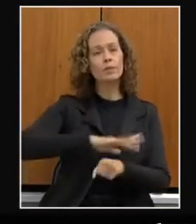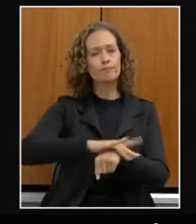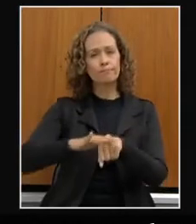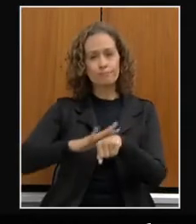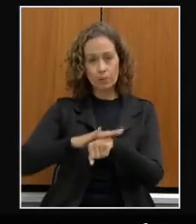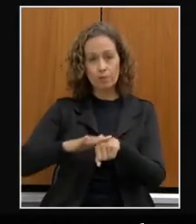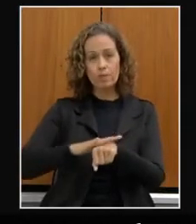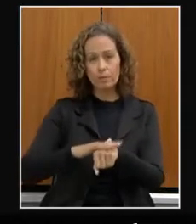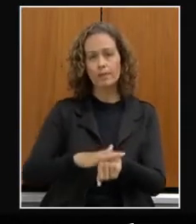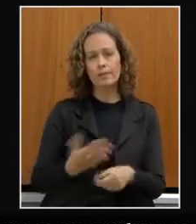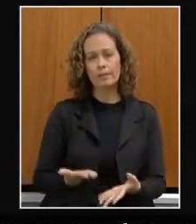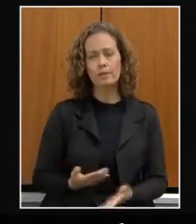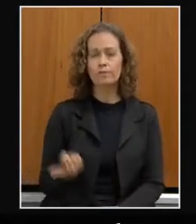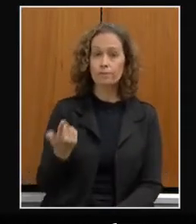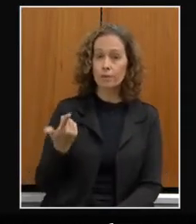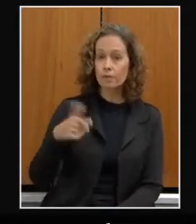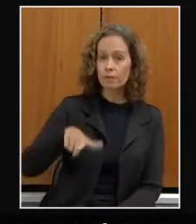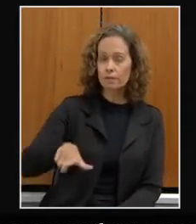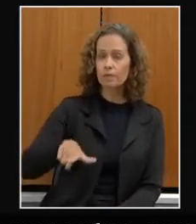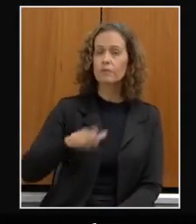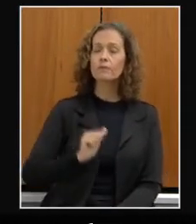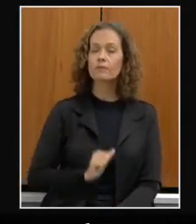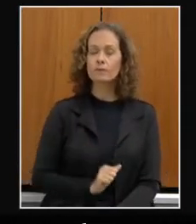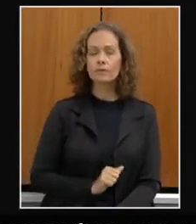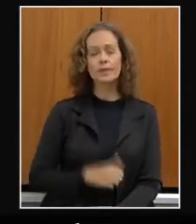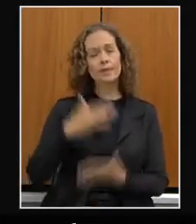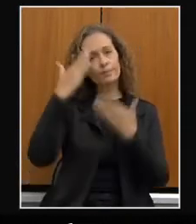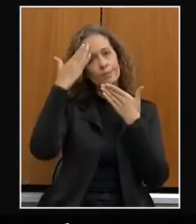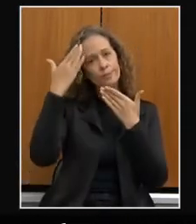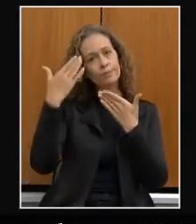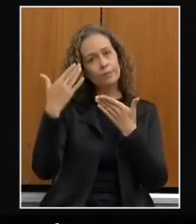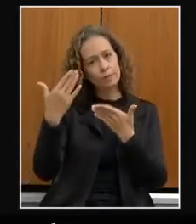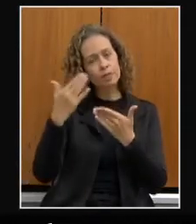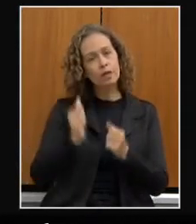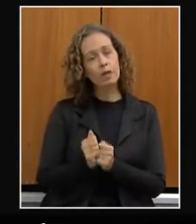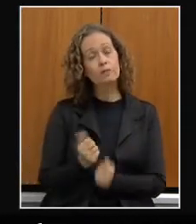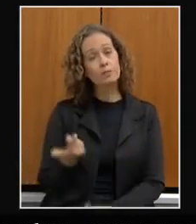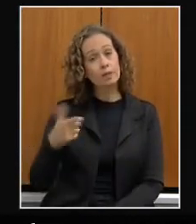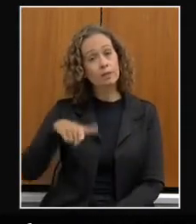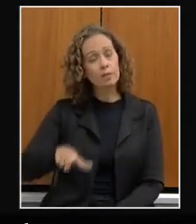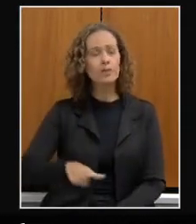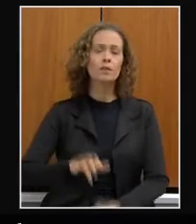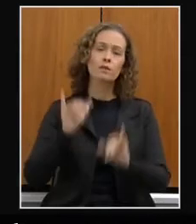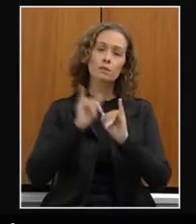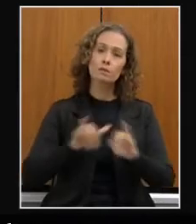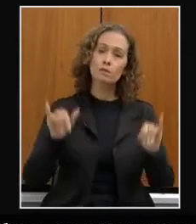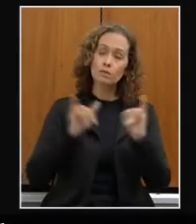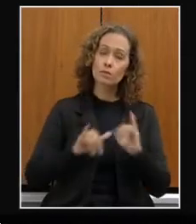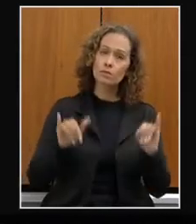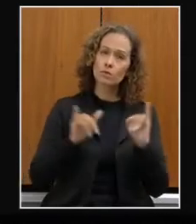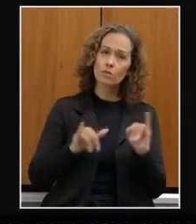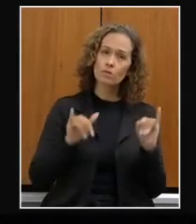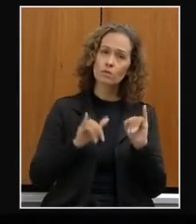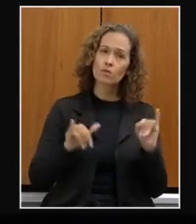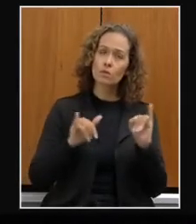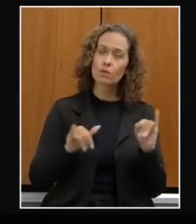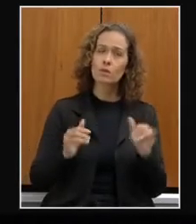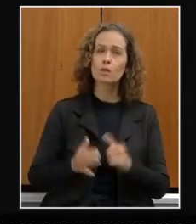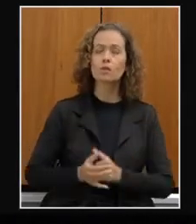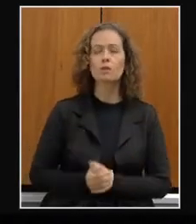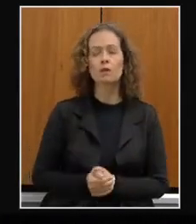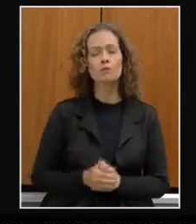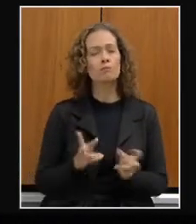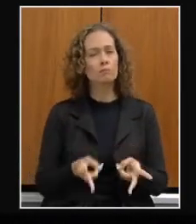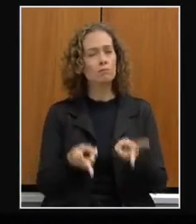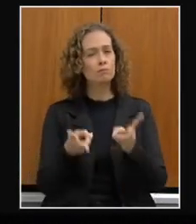então mais uma vez muito obrigado e mais uma vez dizer que tenho notado